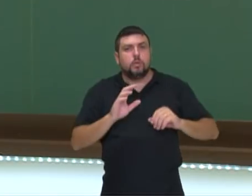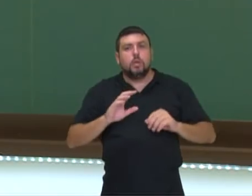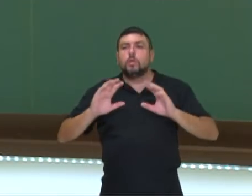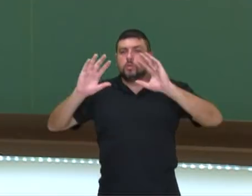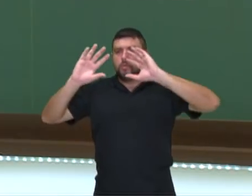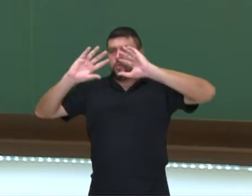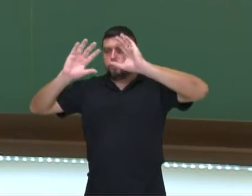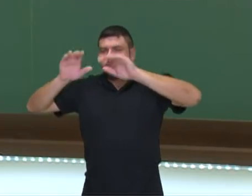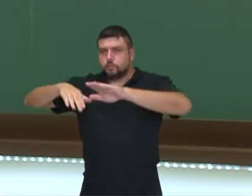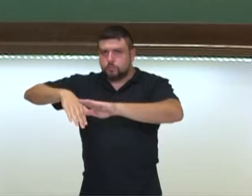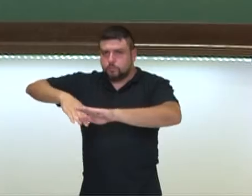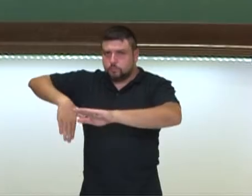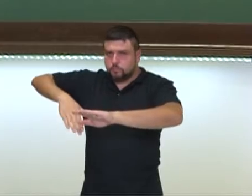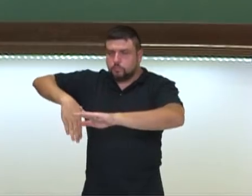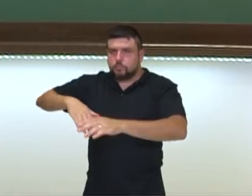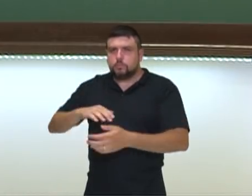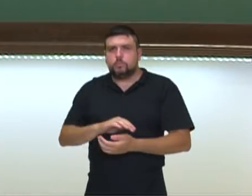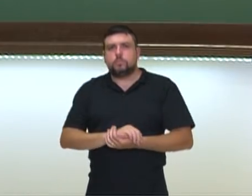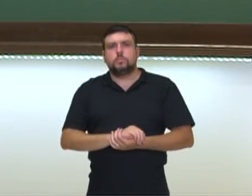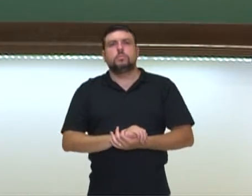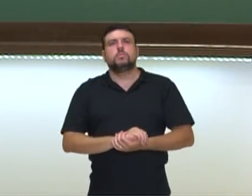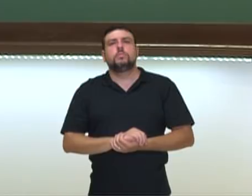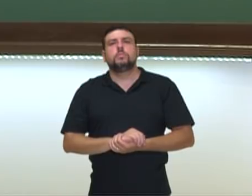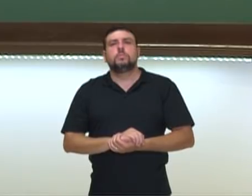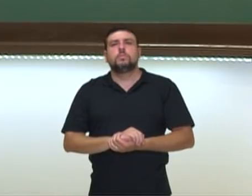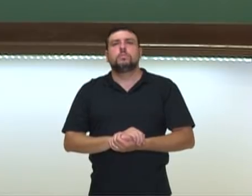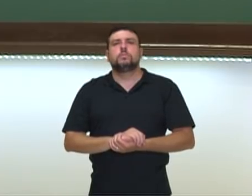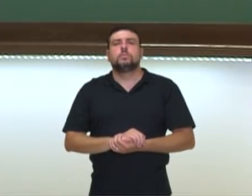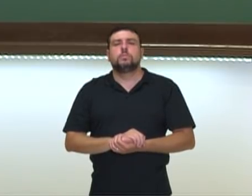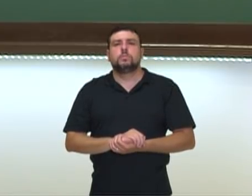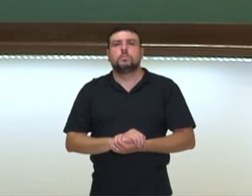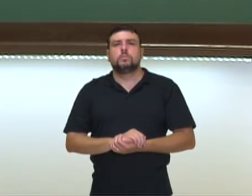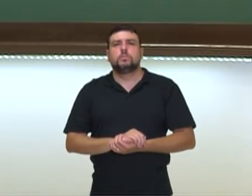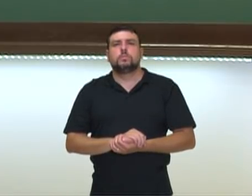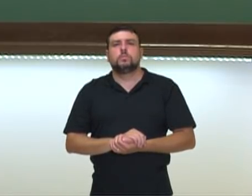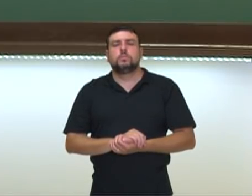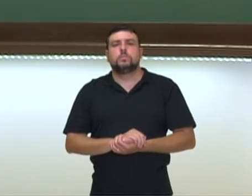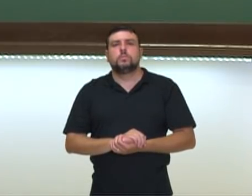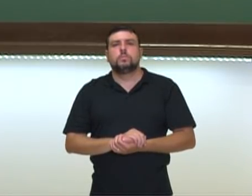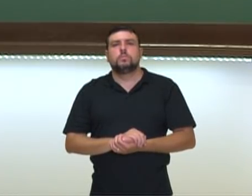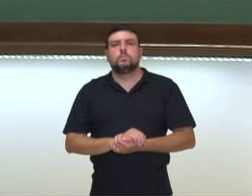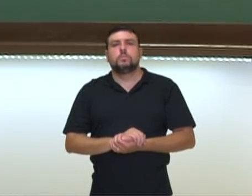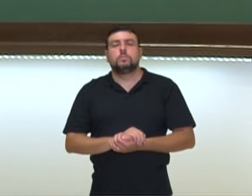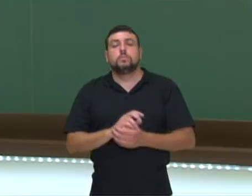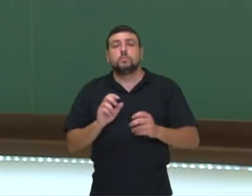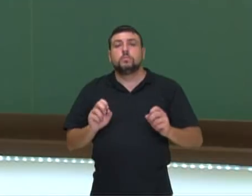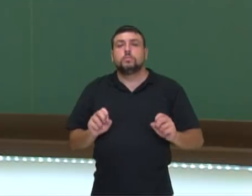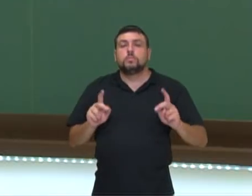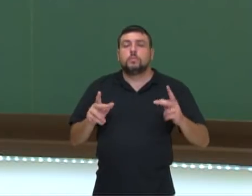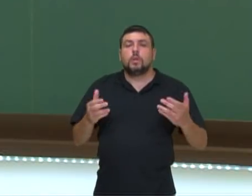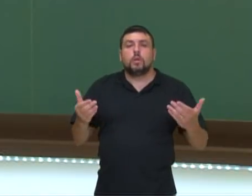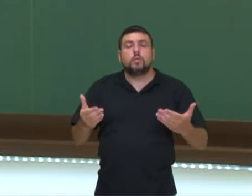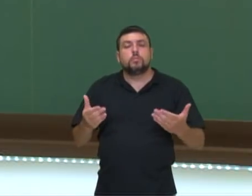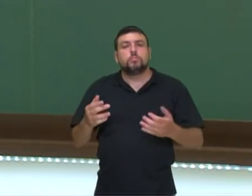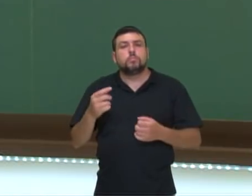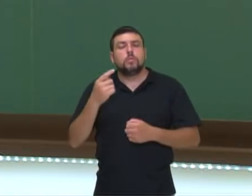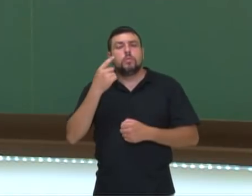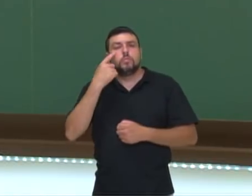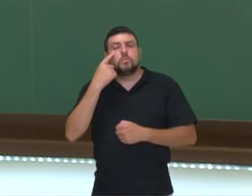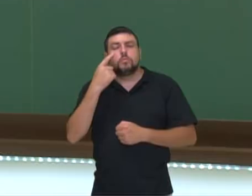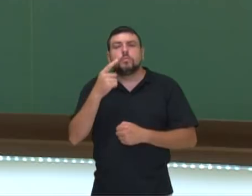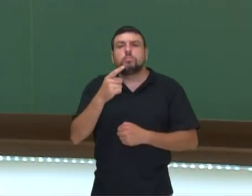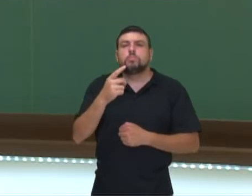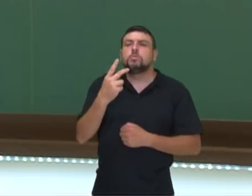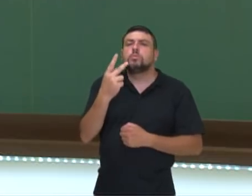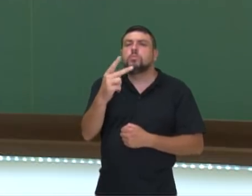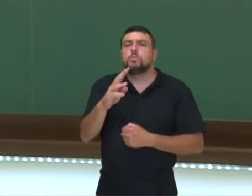de praia. Então, vamos dar continuidade aqui vendo quais são, os conhecimentos que você já tem